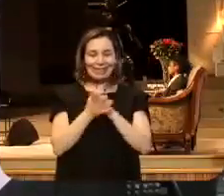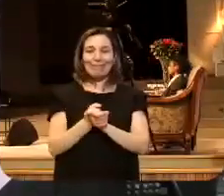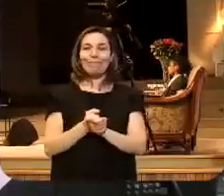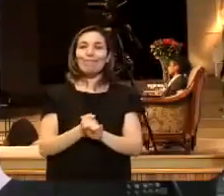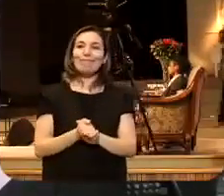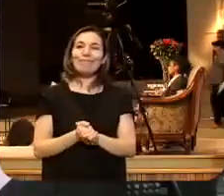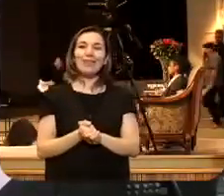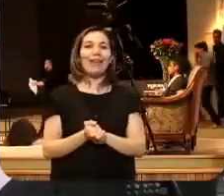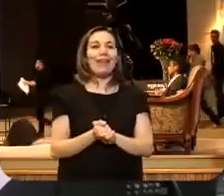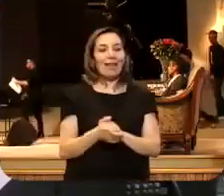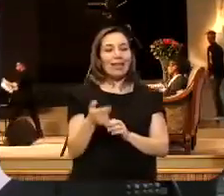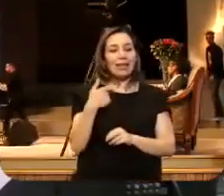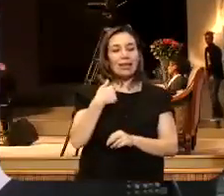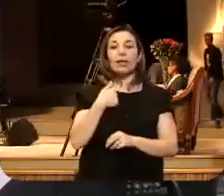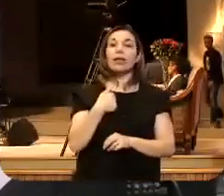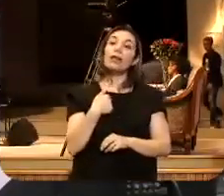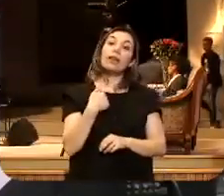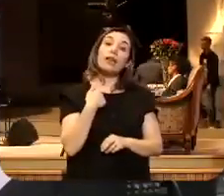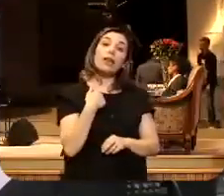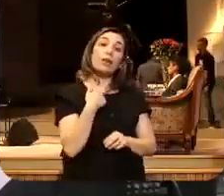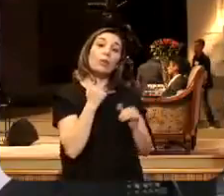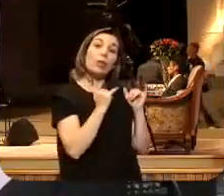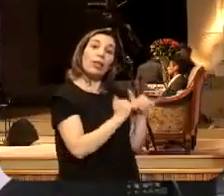Enquanto eu estou cantando, este pai